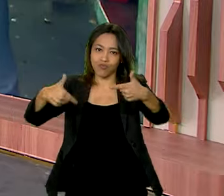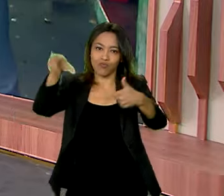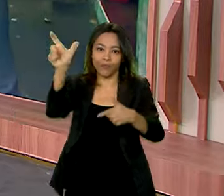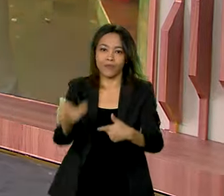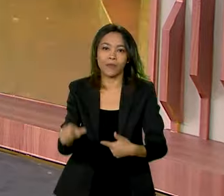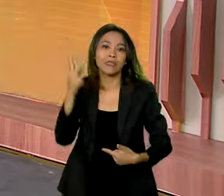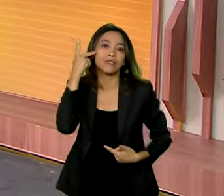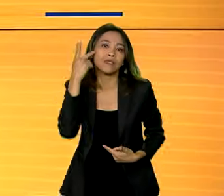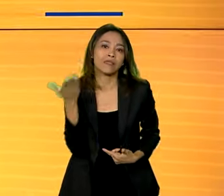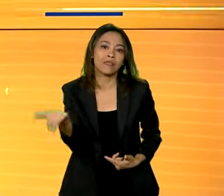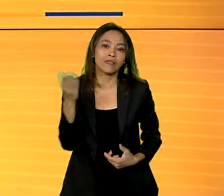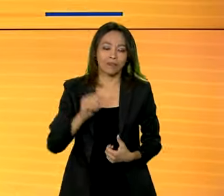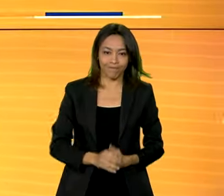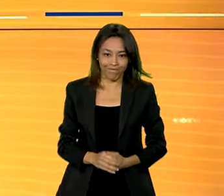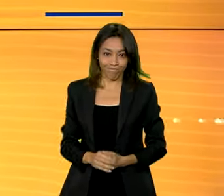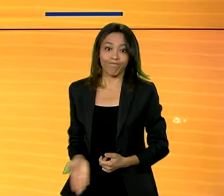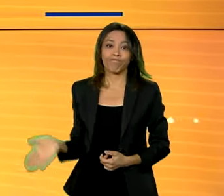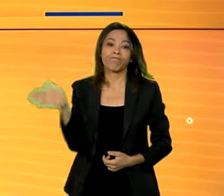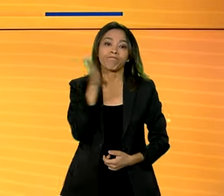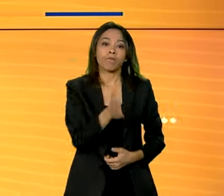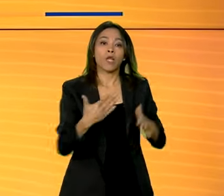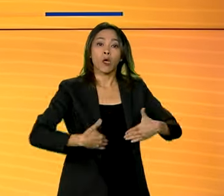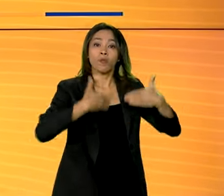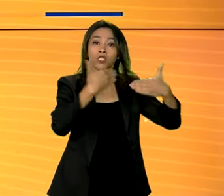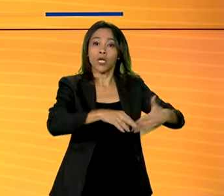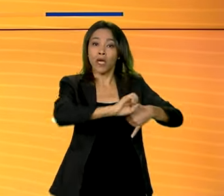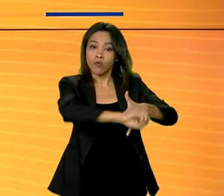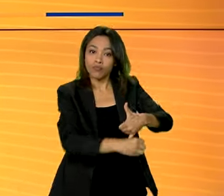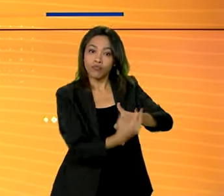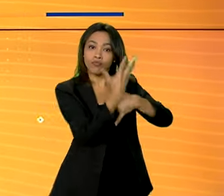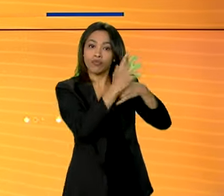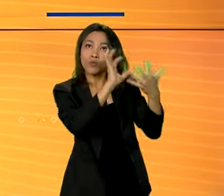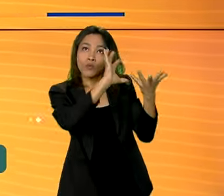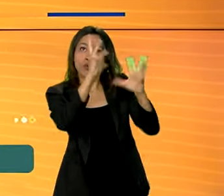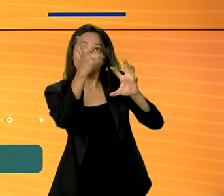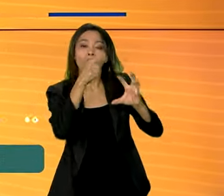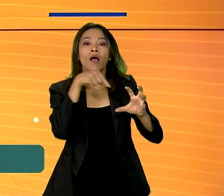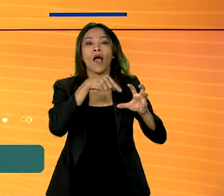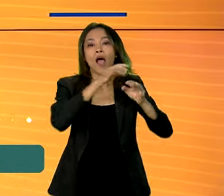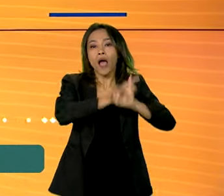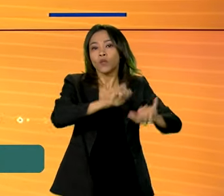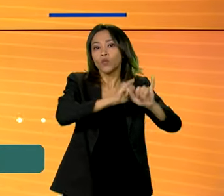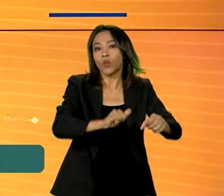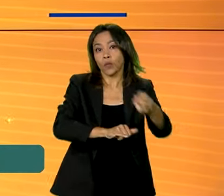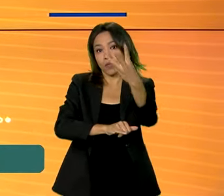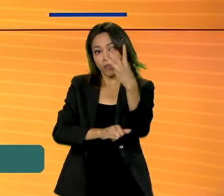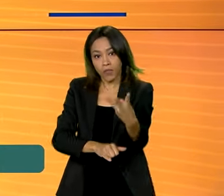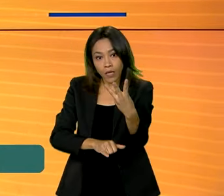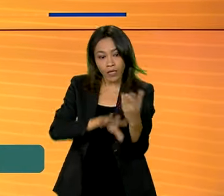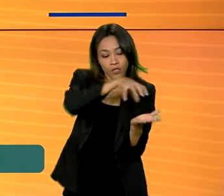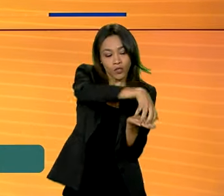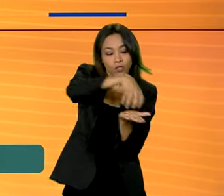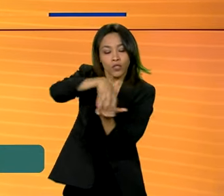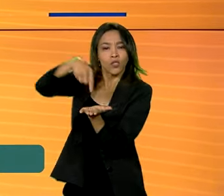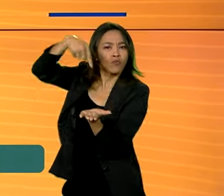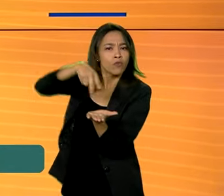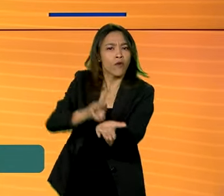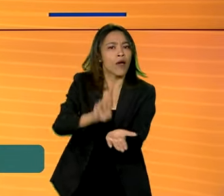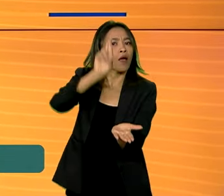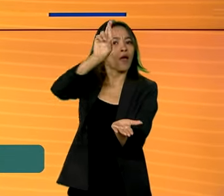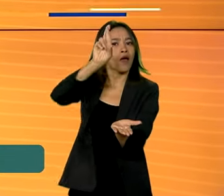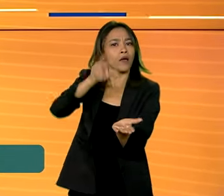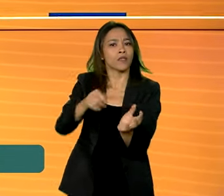Paulo. E o Ministério do Meio Ambiente e Mudança do Clima anunciou as três instituições que vão gerenciar o